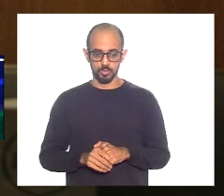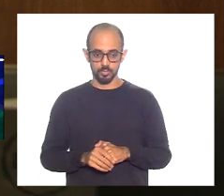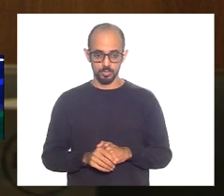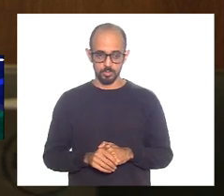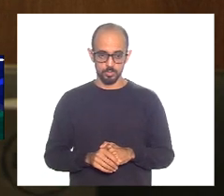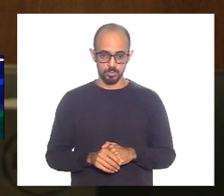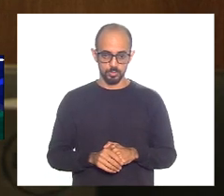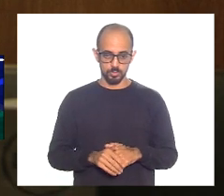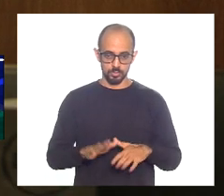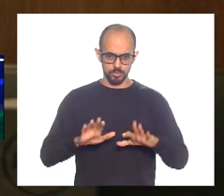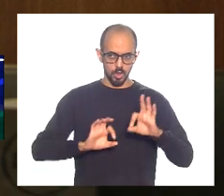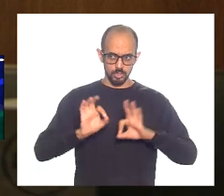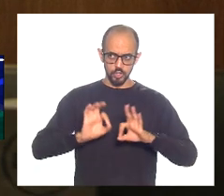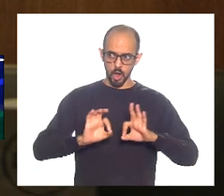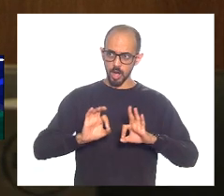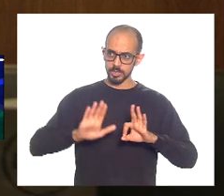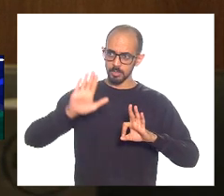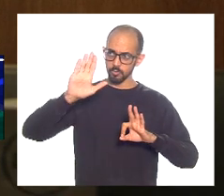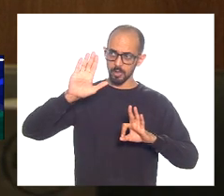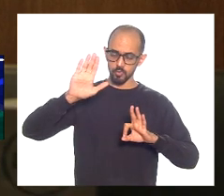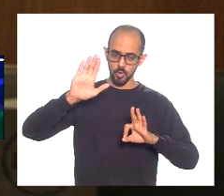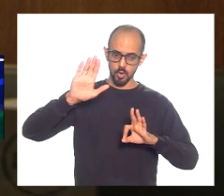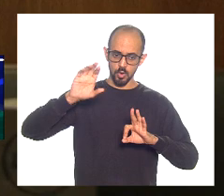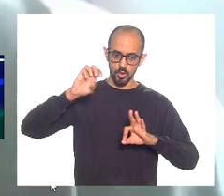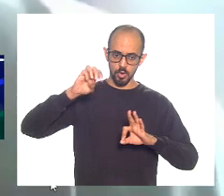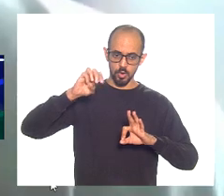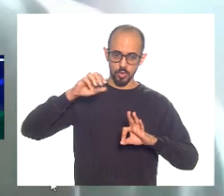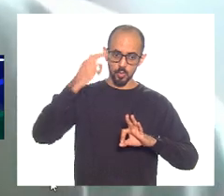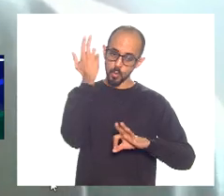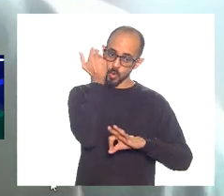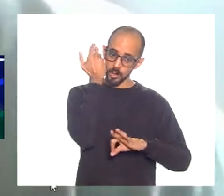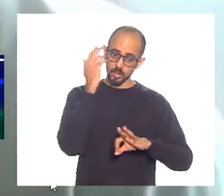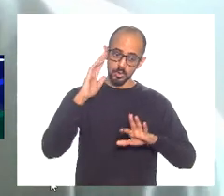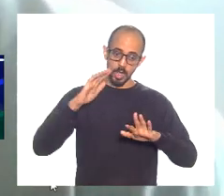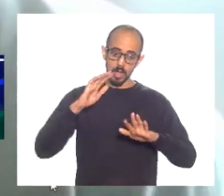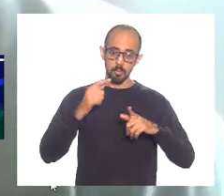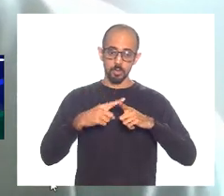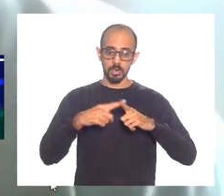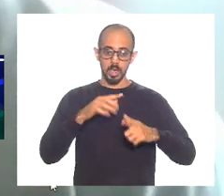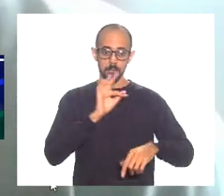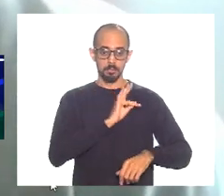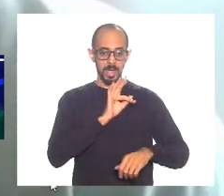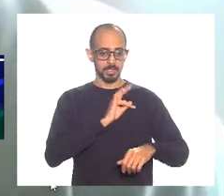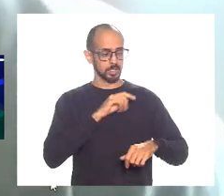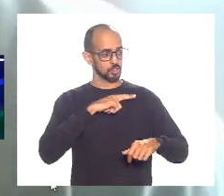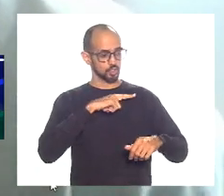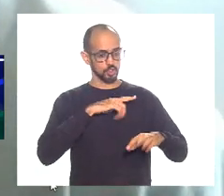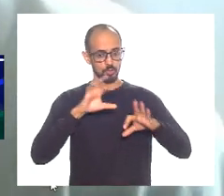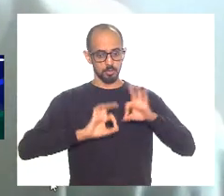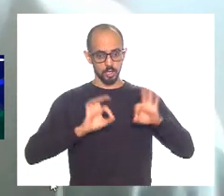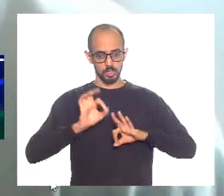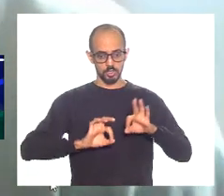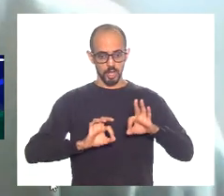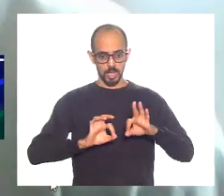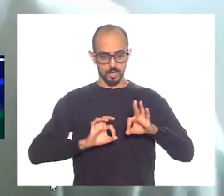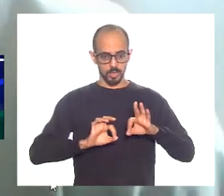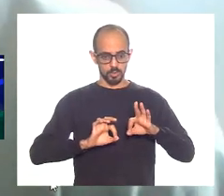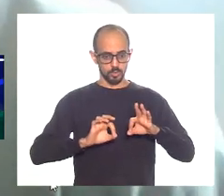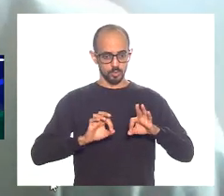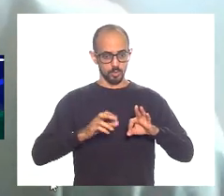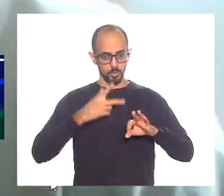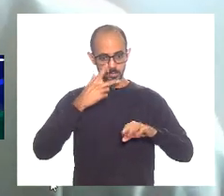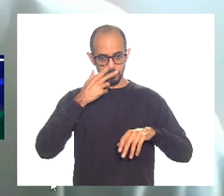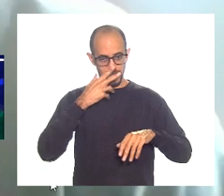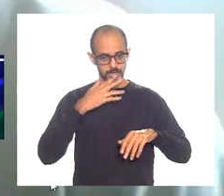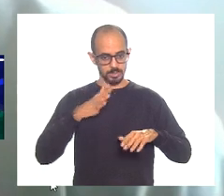Presidente, questão de ordem. Questão de ordem. A deputada Marta Rocha tinha um projeto semelhante. Ela não chegou a apresentar,